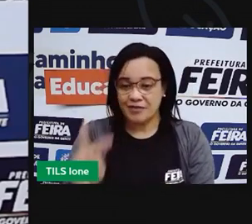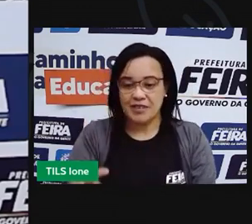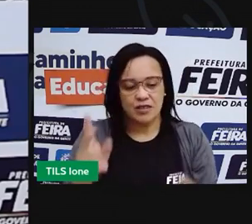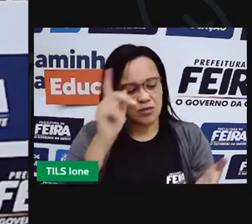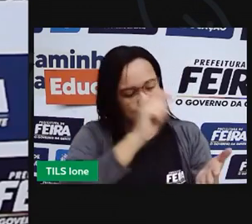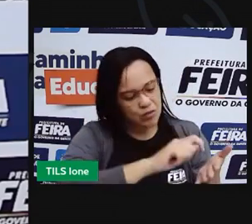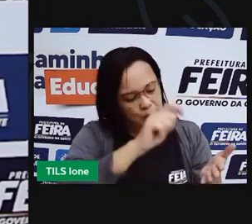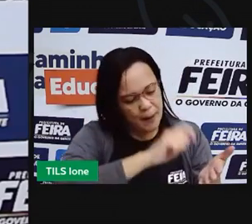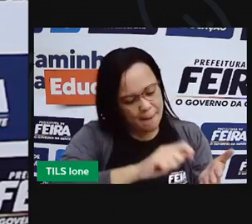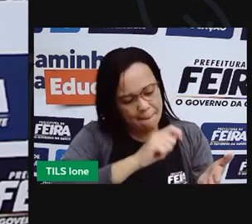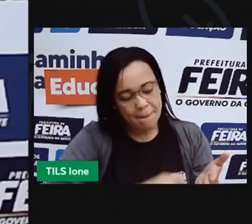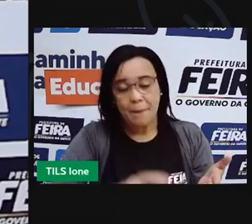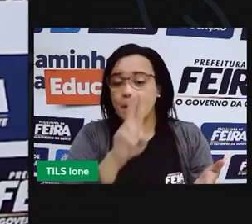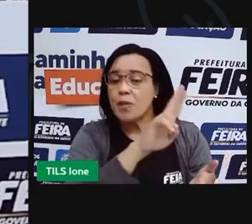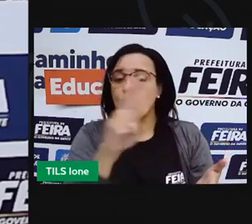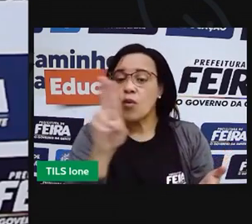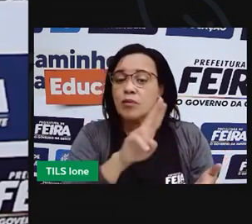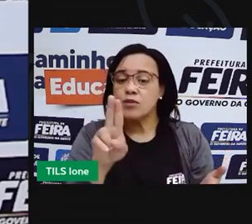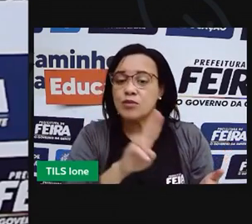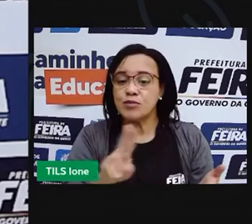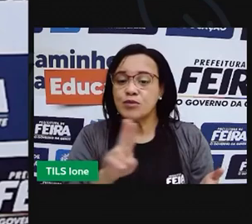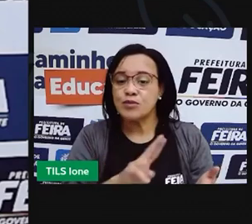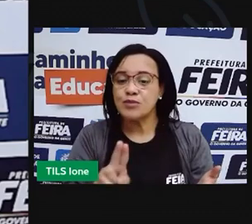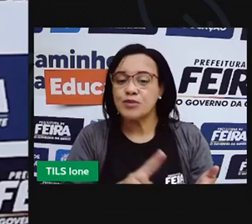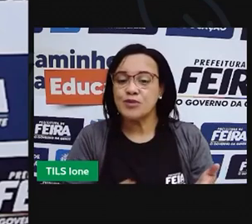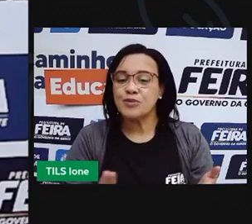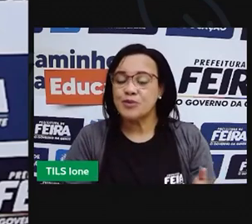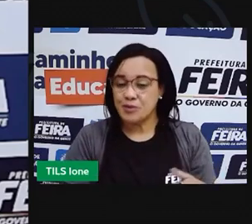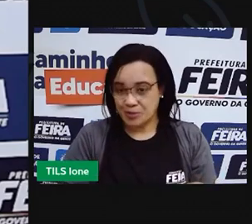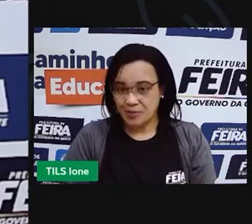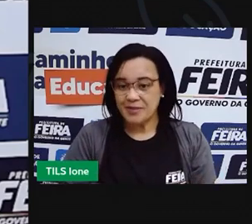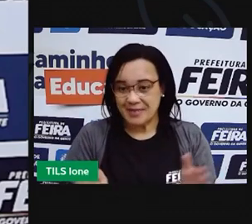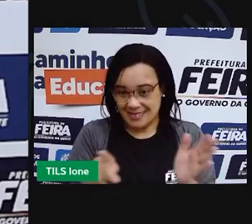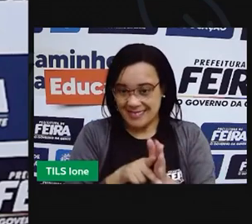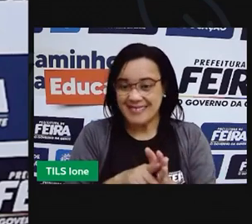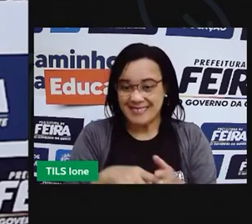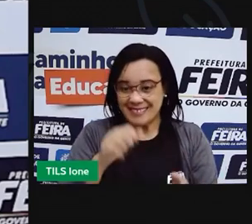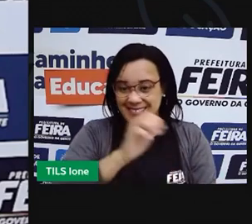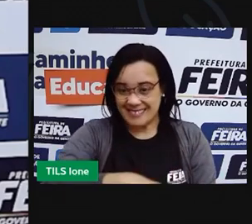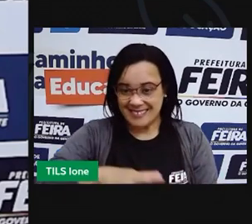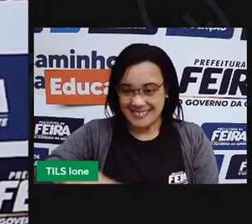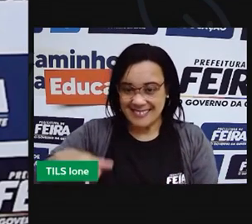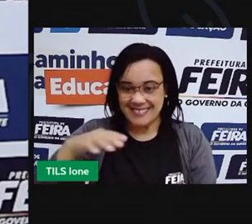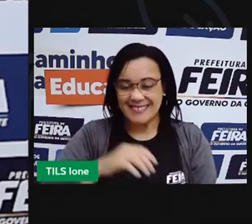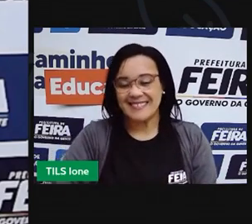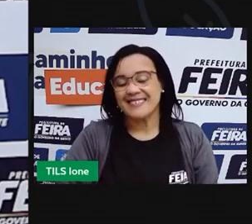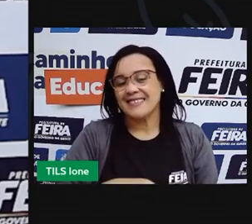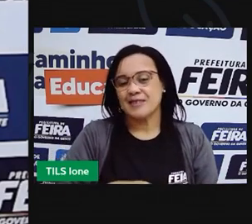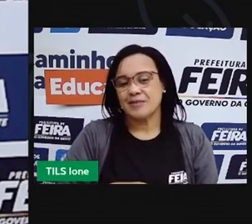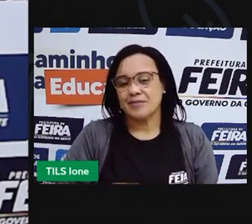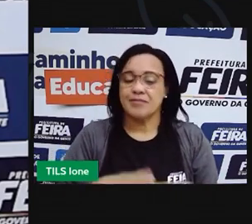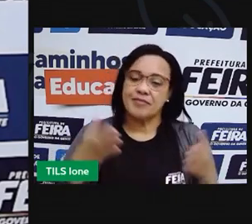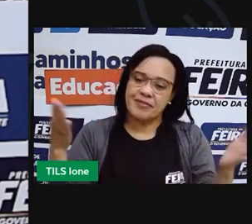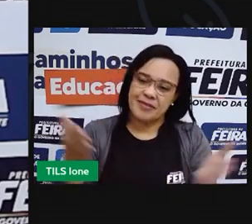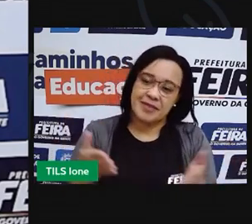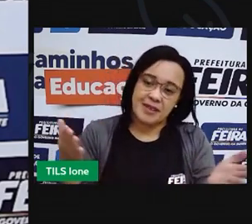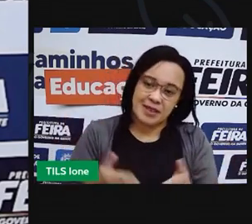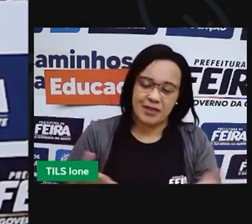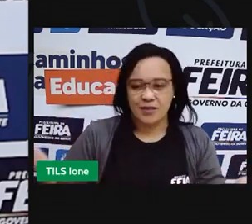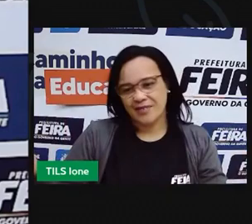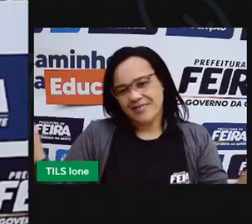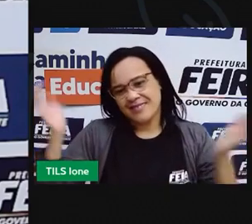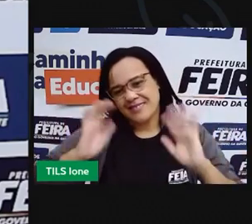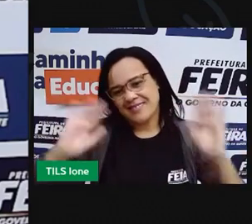nomes, dos clássicos, da literatura infantil, tá certo? Agora a gente vai se